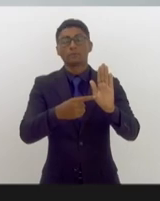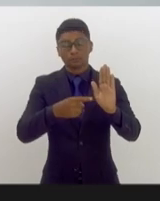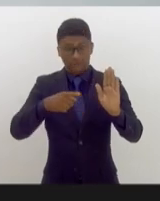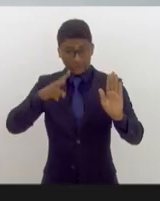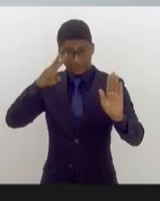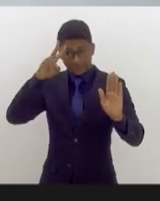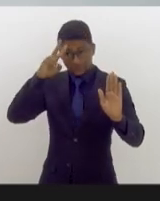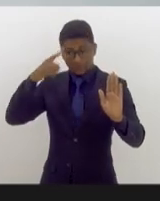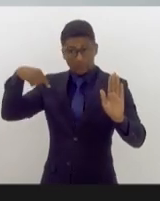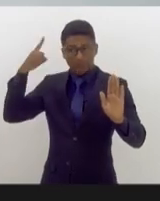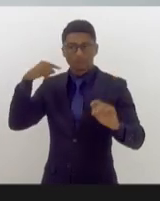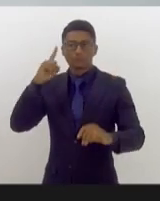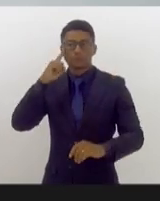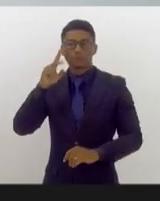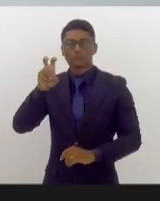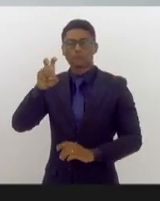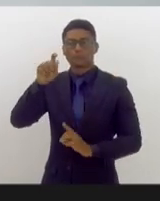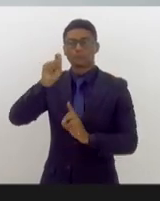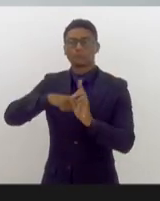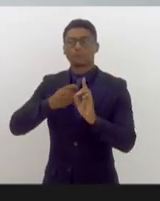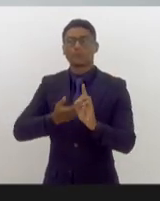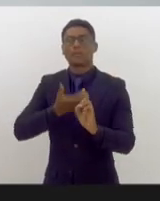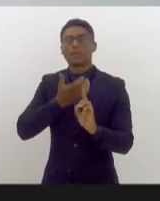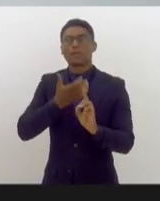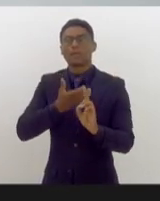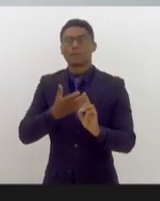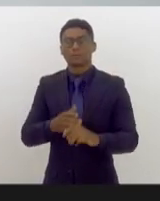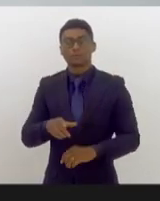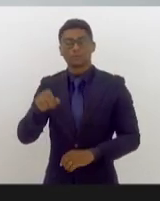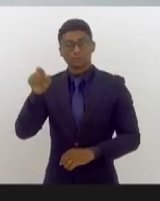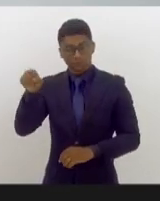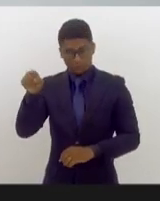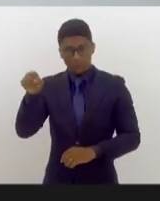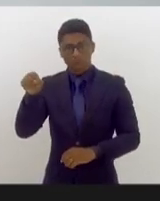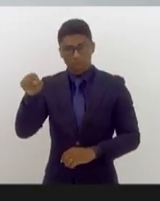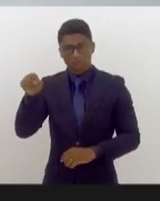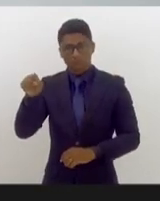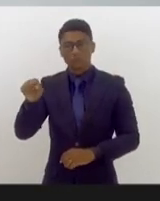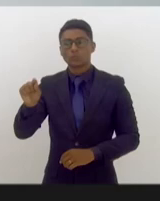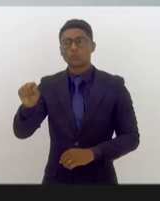segunda-feira, dia 5 de dezembro, deu